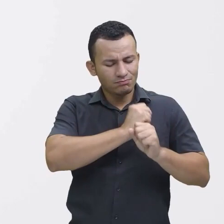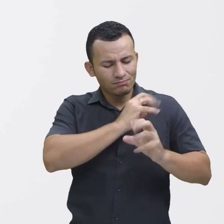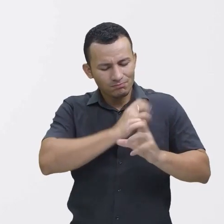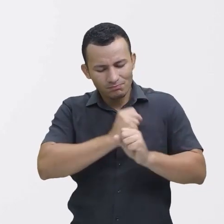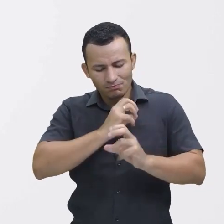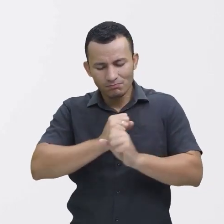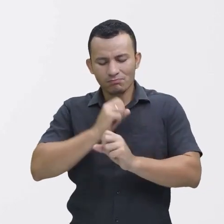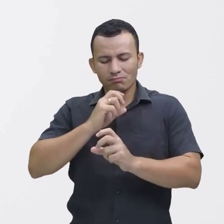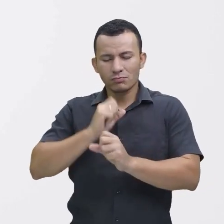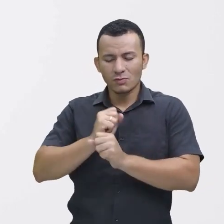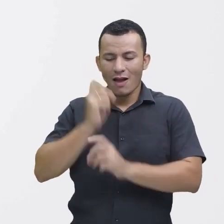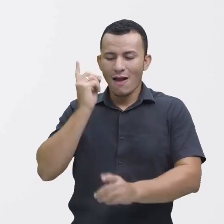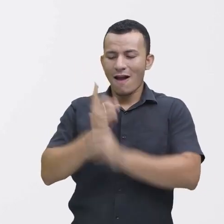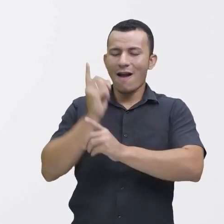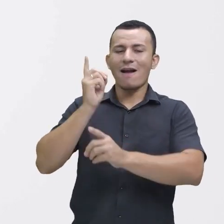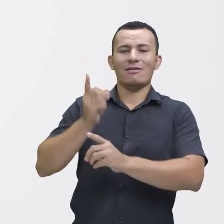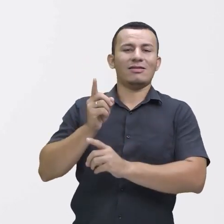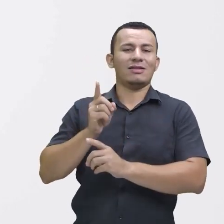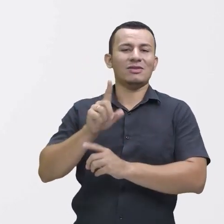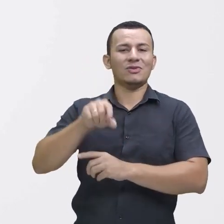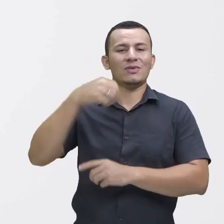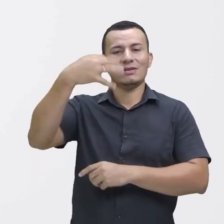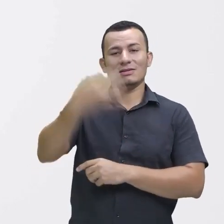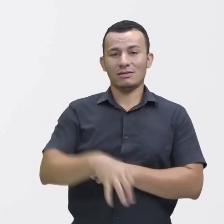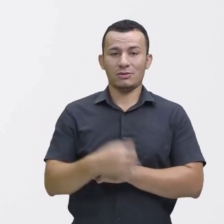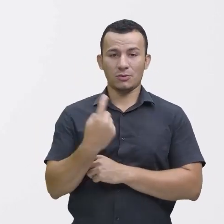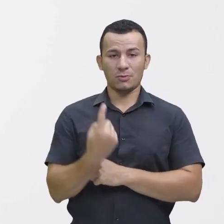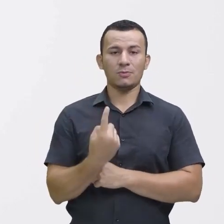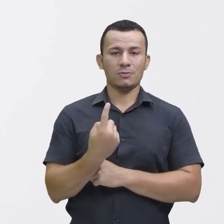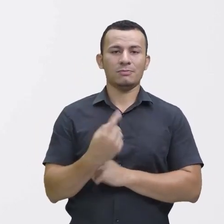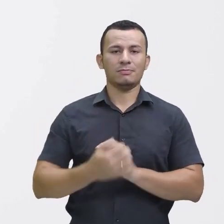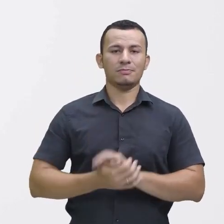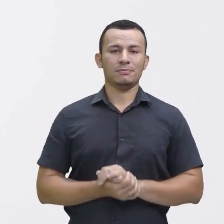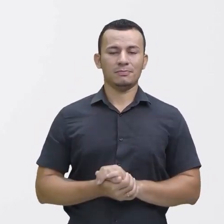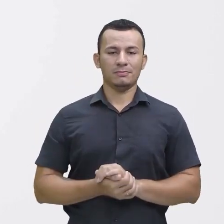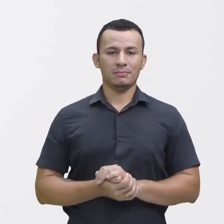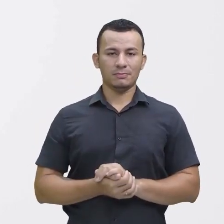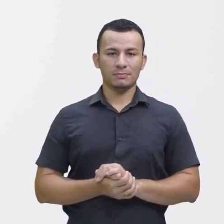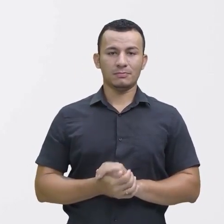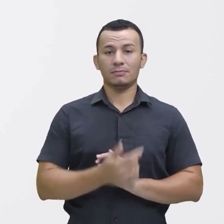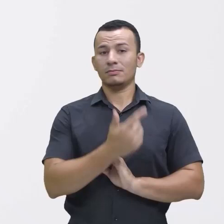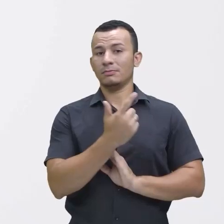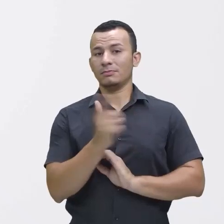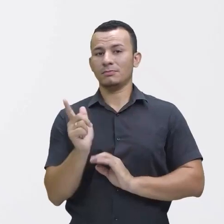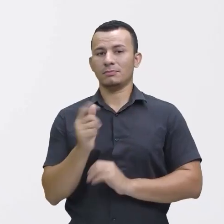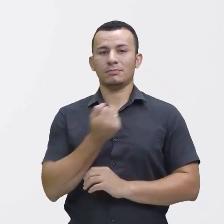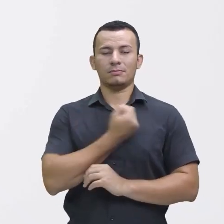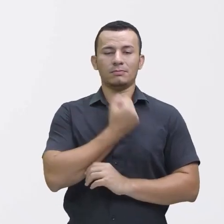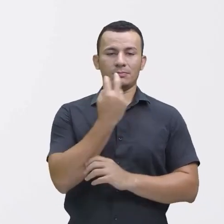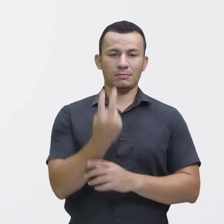tem o mesmo resultado e marque a resposta certa. Vamos para a atividade 2.